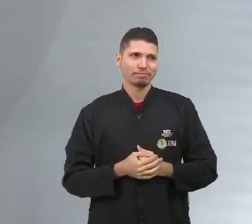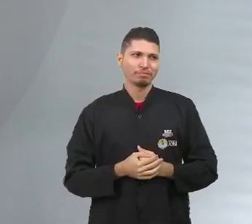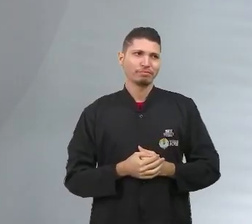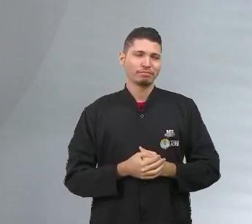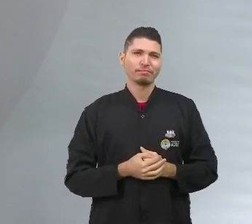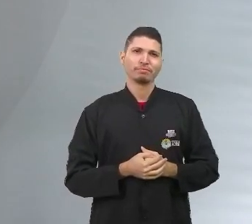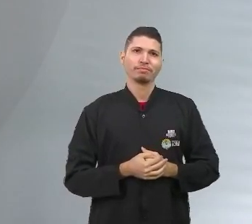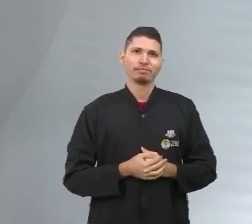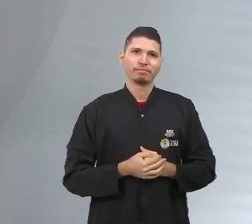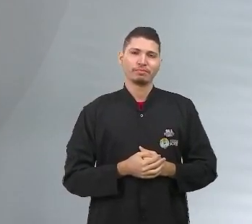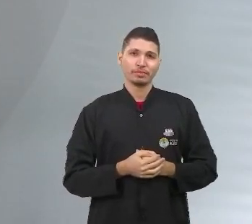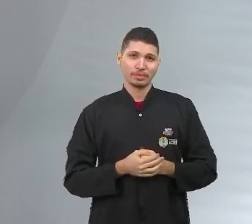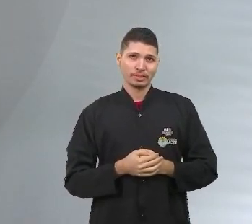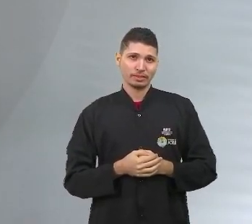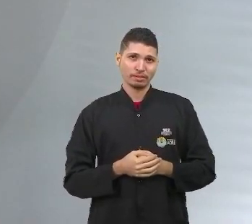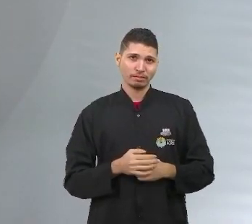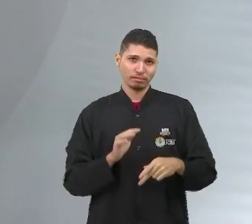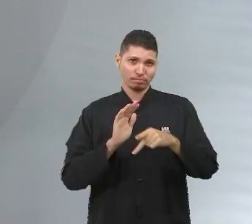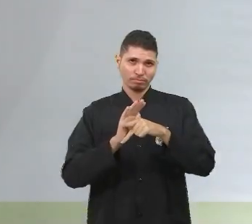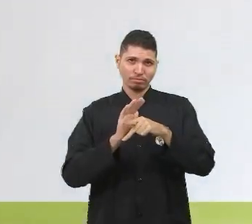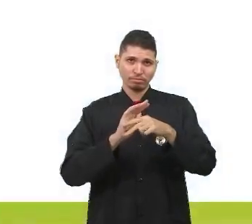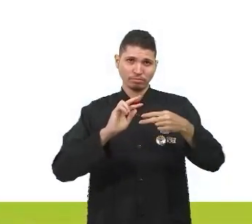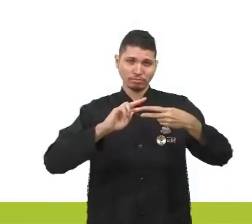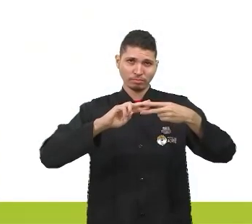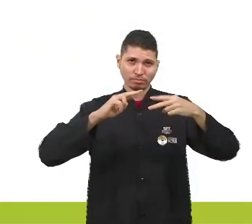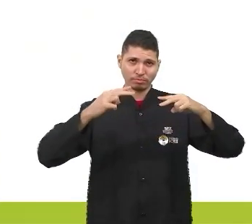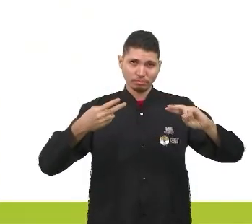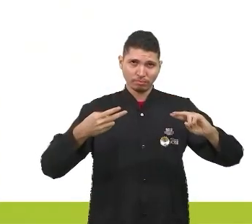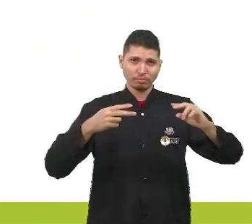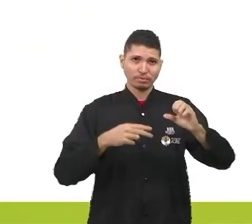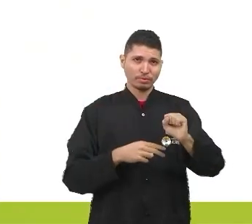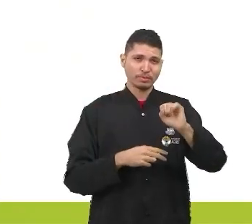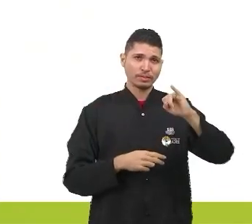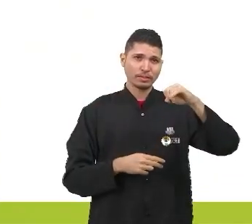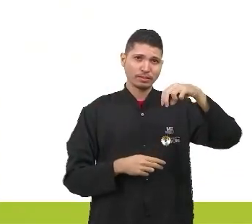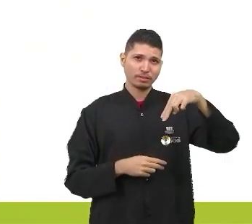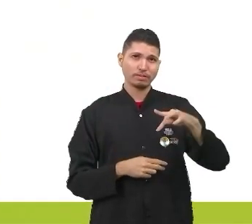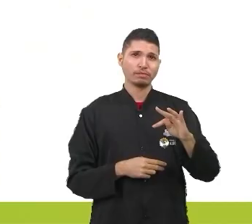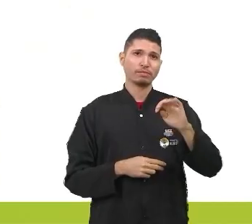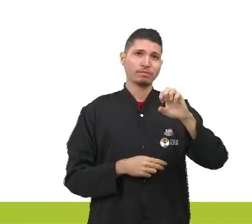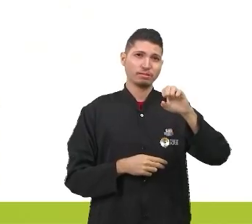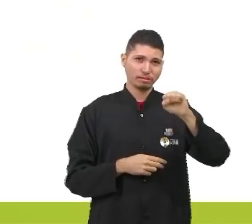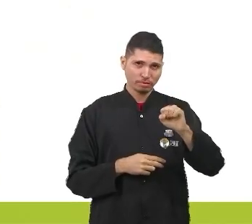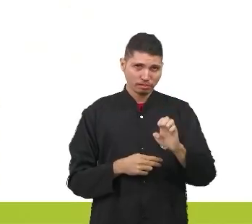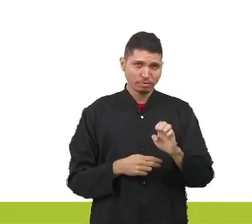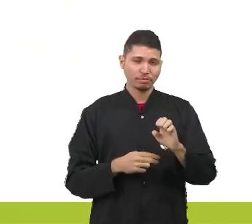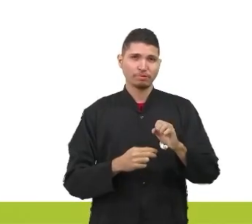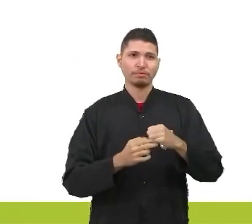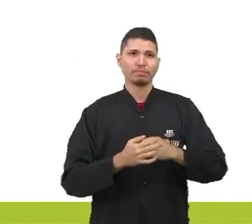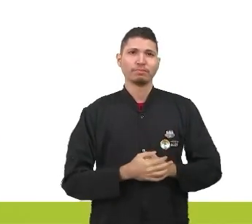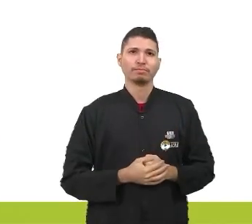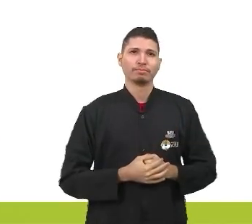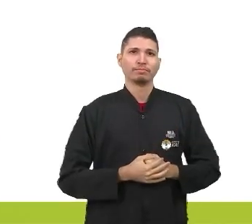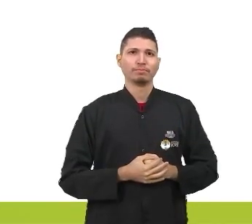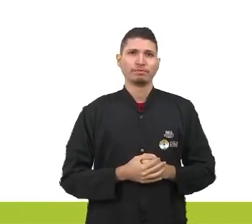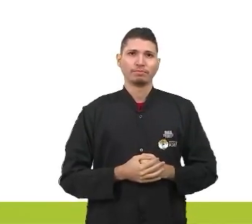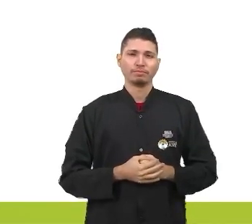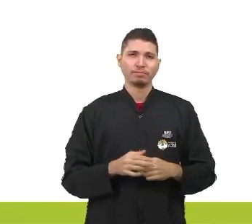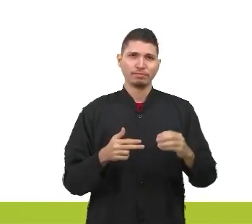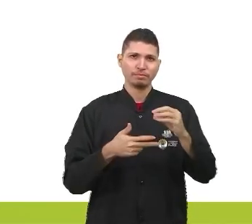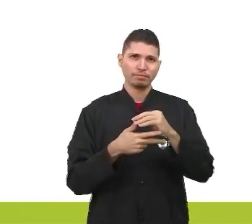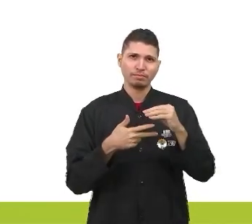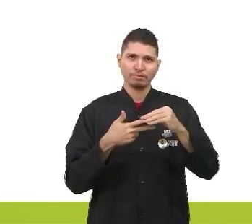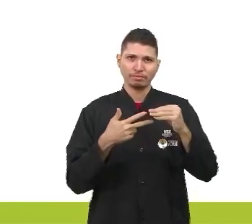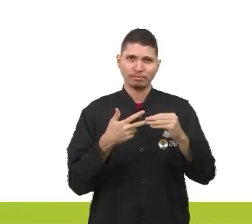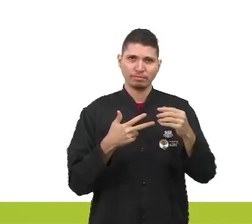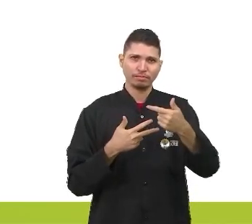codificação genética, isso é a nossa síntese de proteínas que está para acontecer. A questão é a seguinte, lá Enem